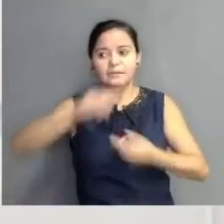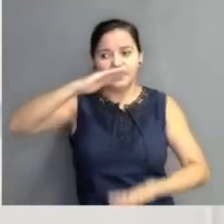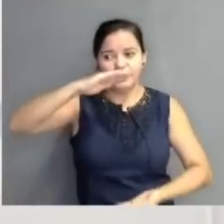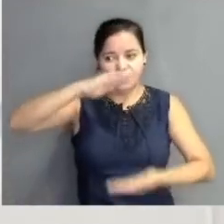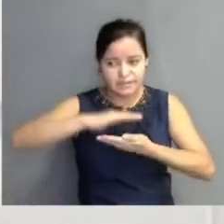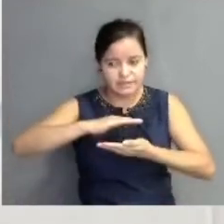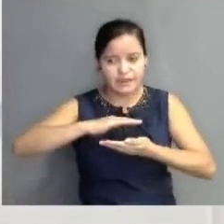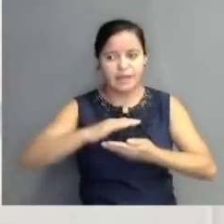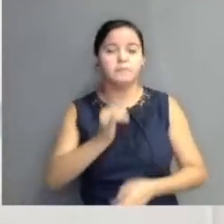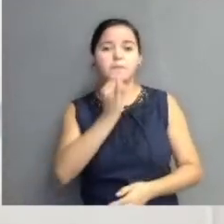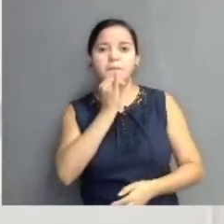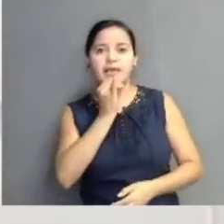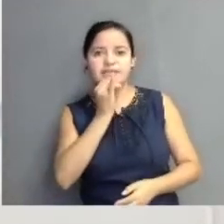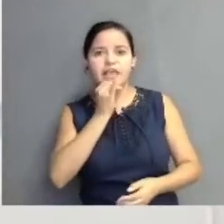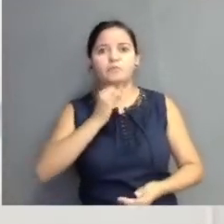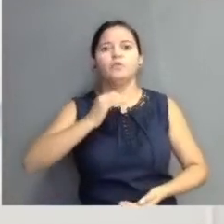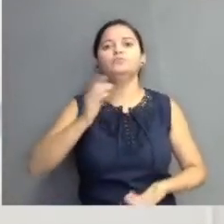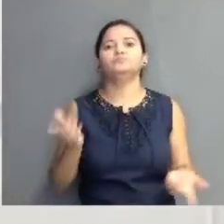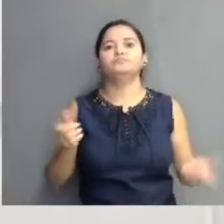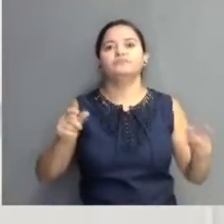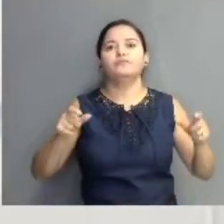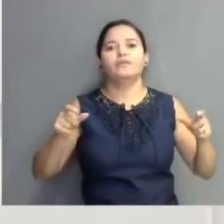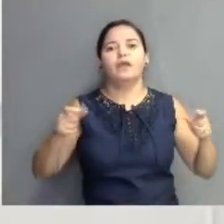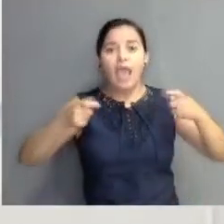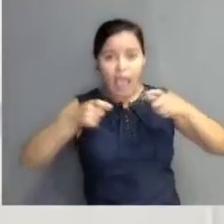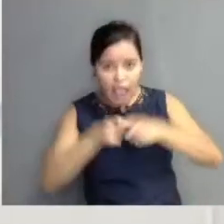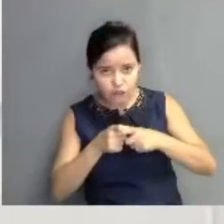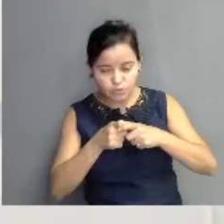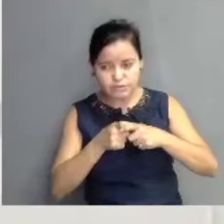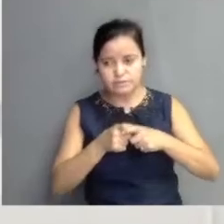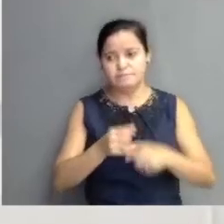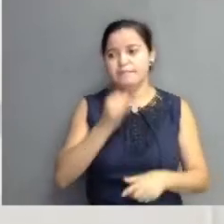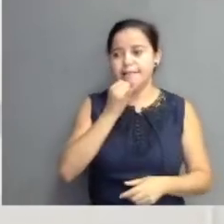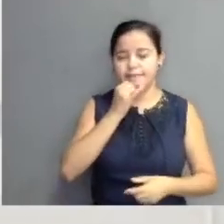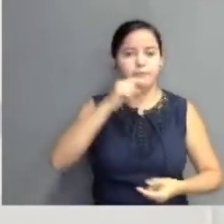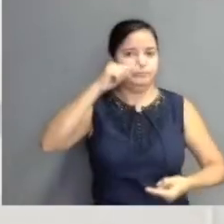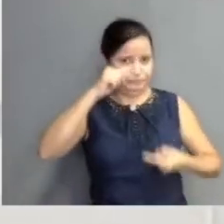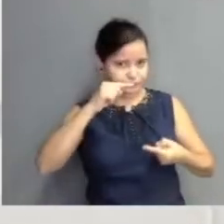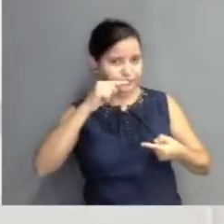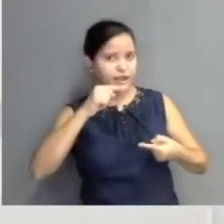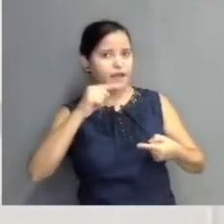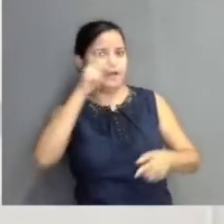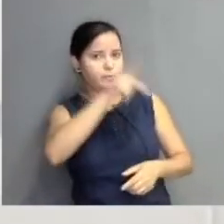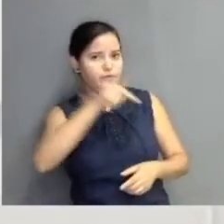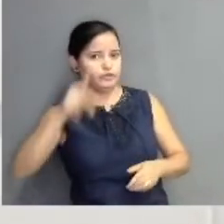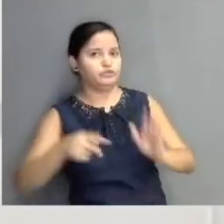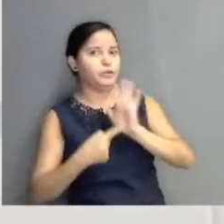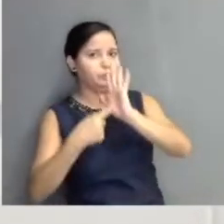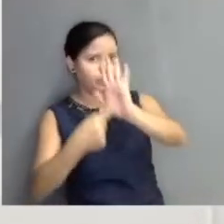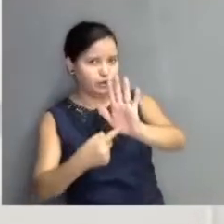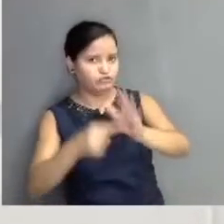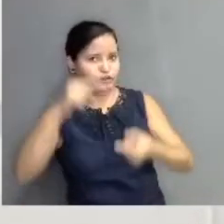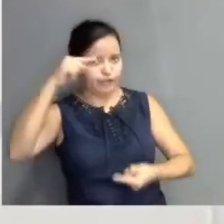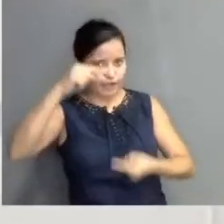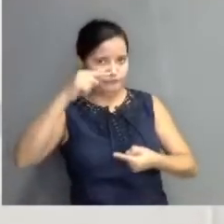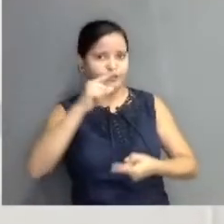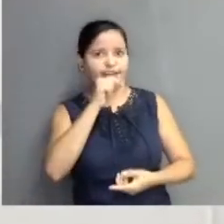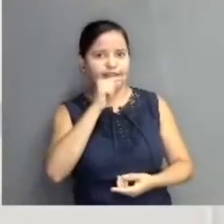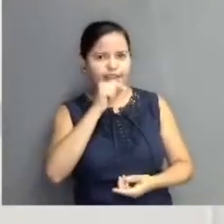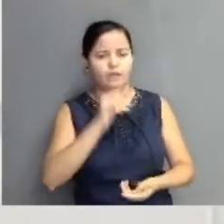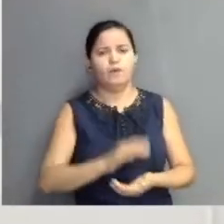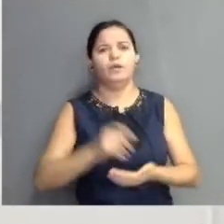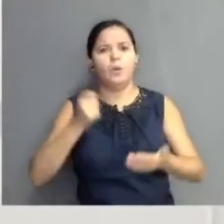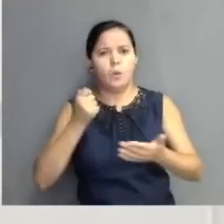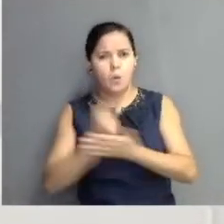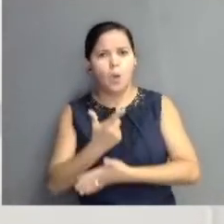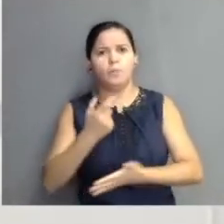reduzir, imagina que eu tenho essa garrafinha e todos os dias eu compro 3, 4, 5 garrafinhas dessas de plástico. Será que é preciso mesmo eu comprar?